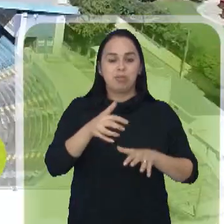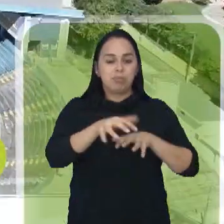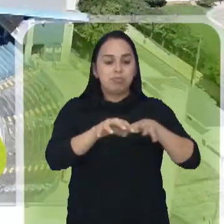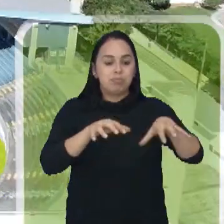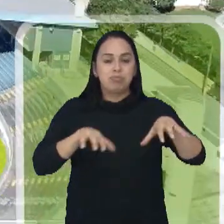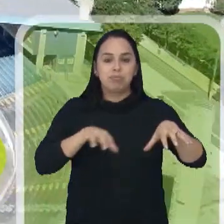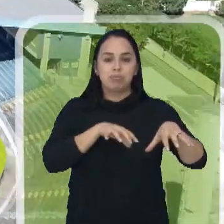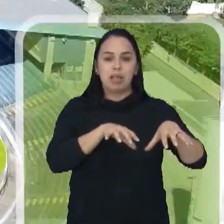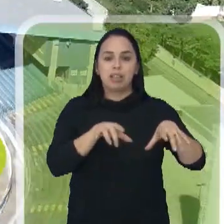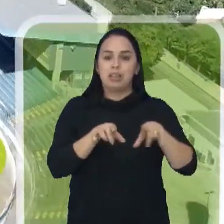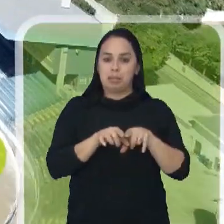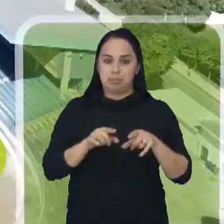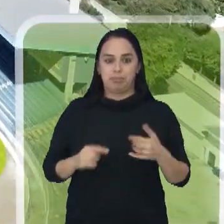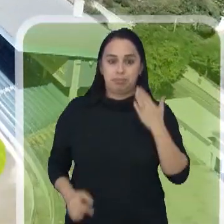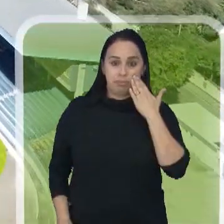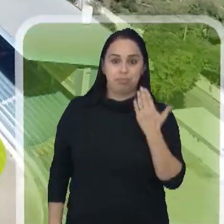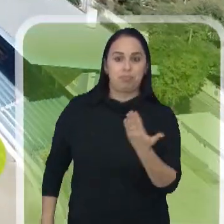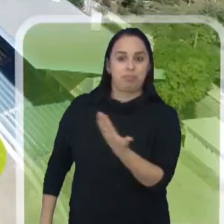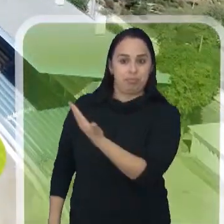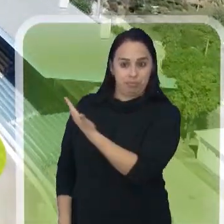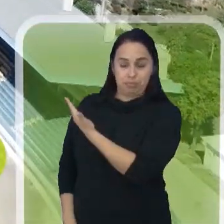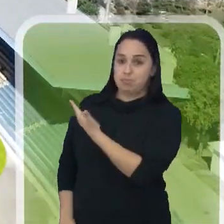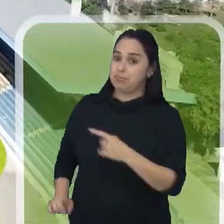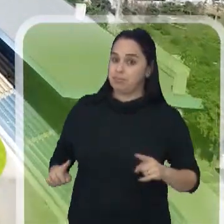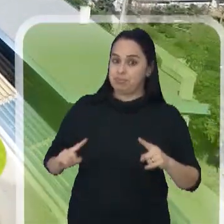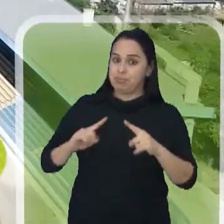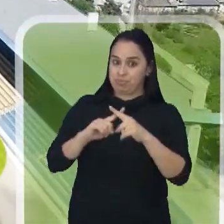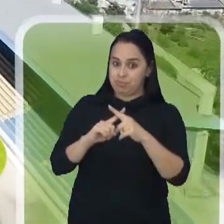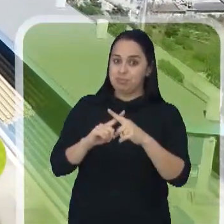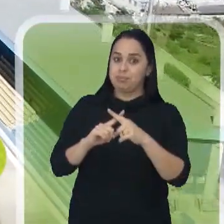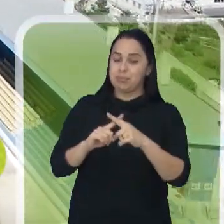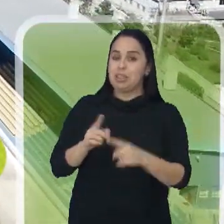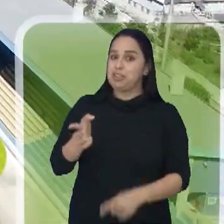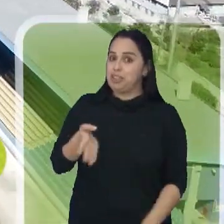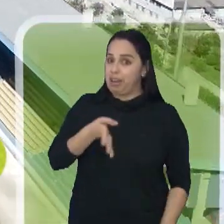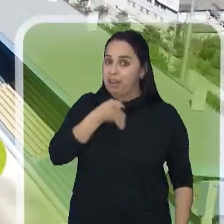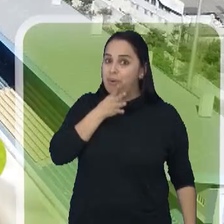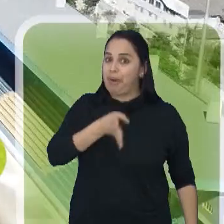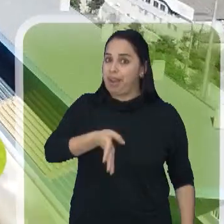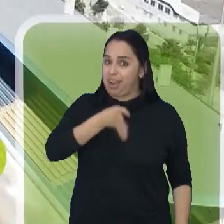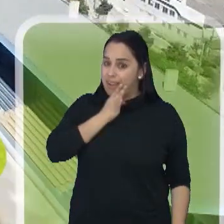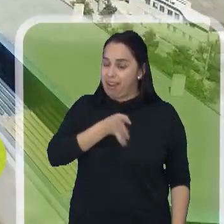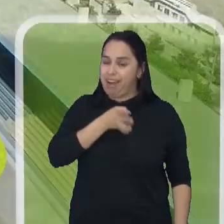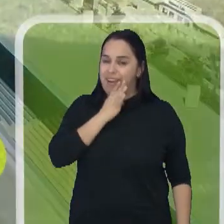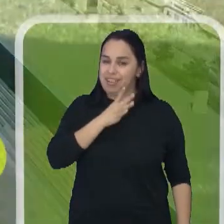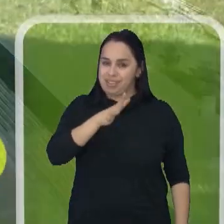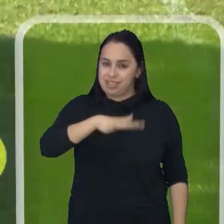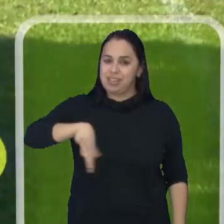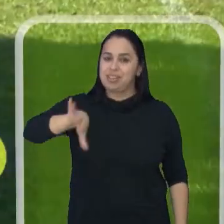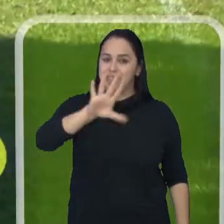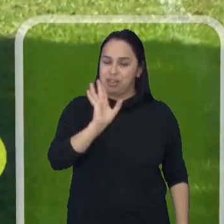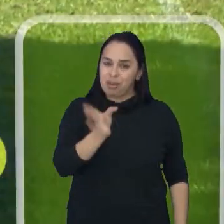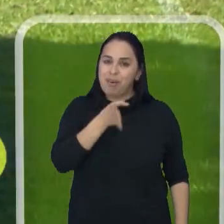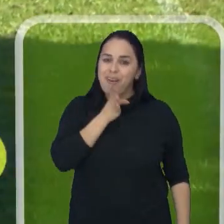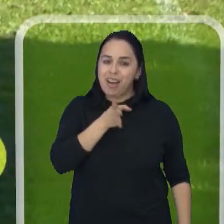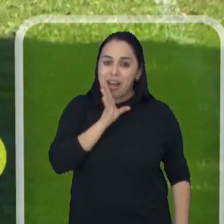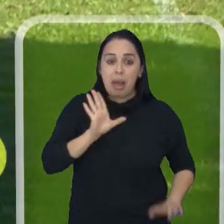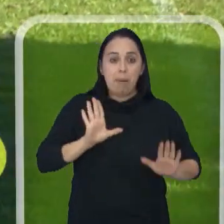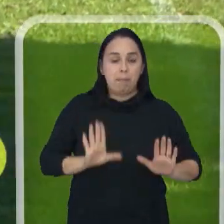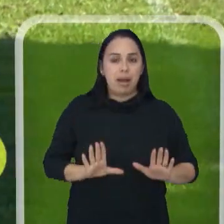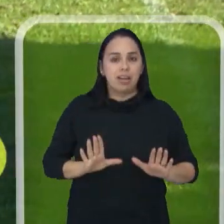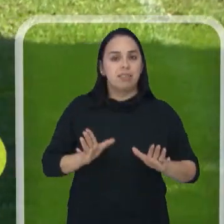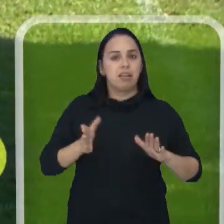forma regionalizada. Adversários que, por nome, são conhecidos do torcedor joseense. Mas nada que